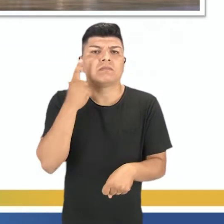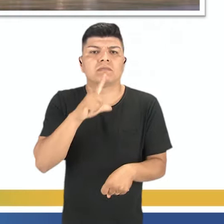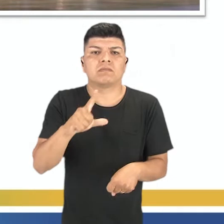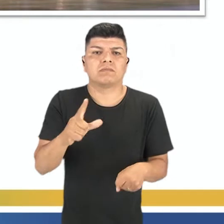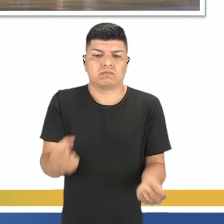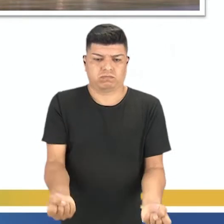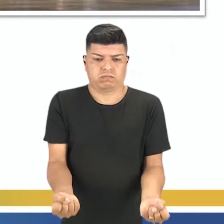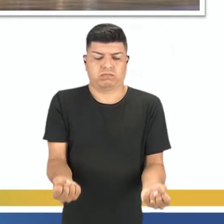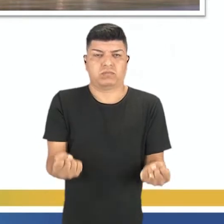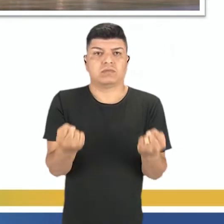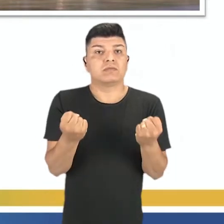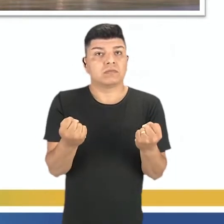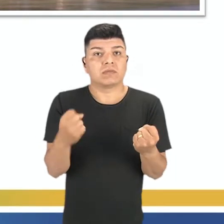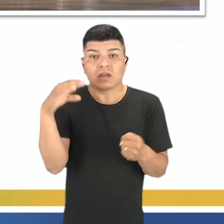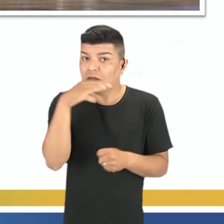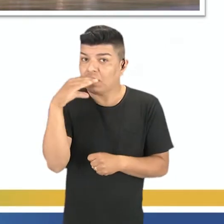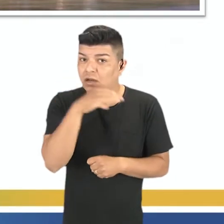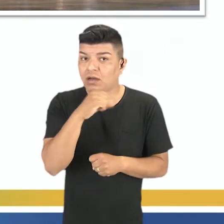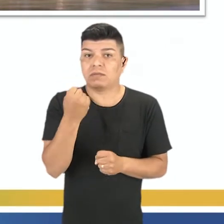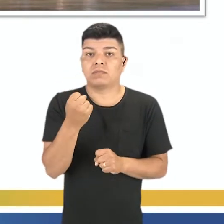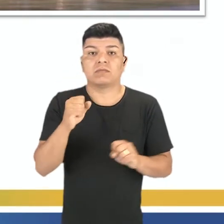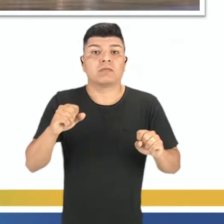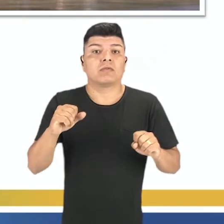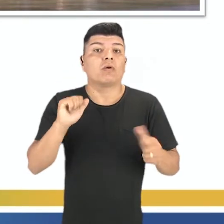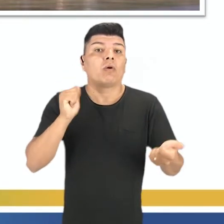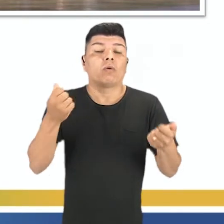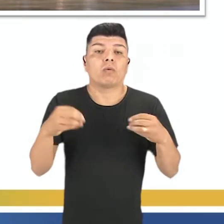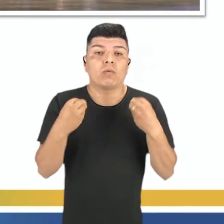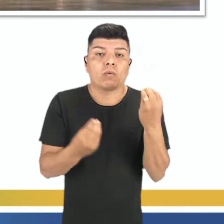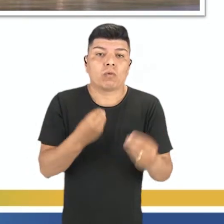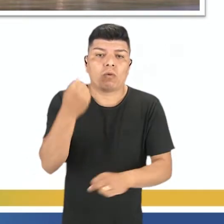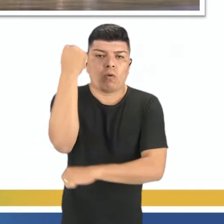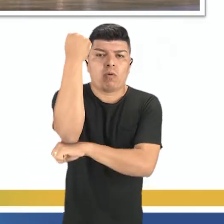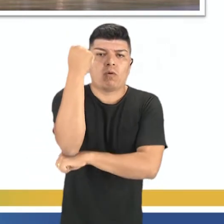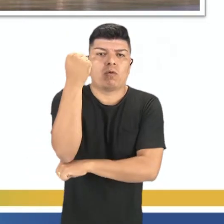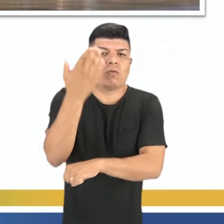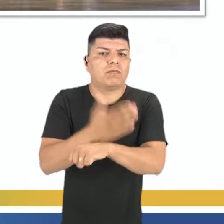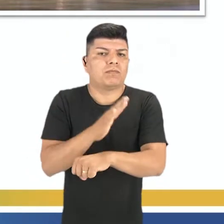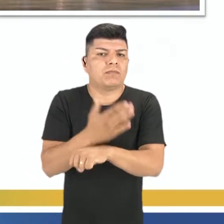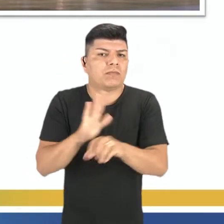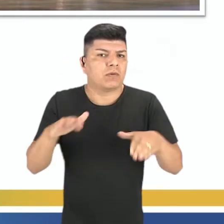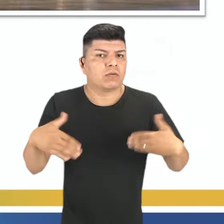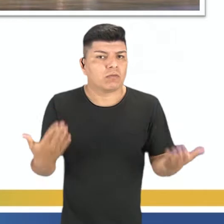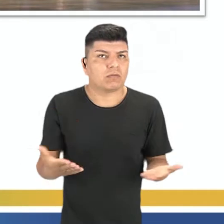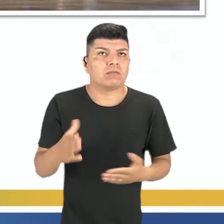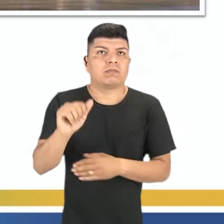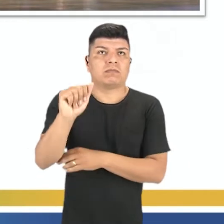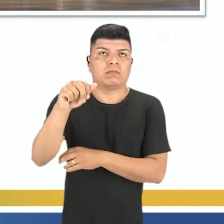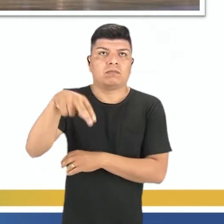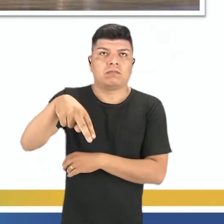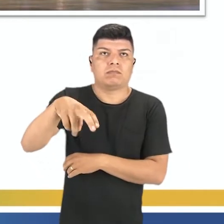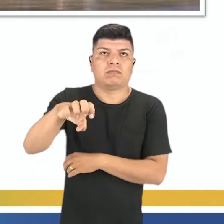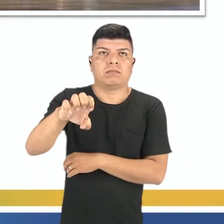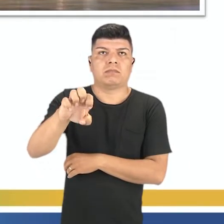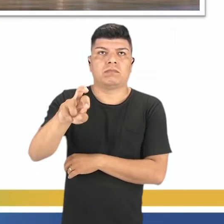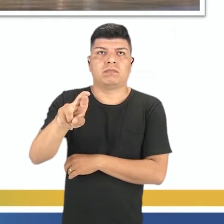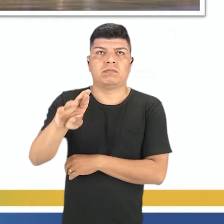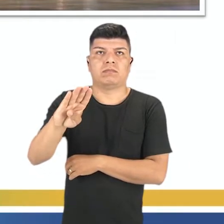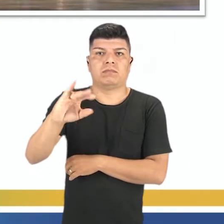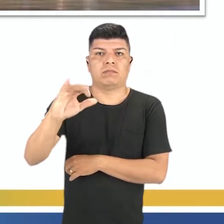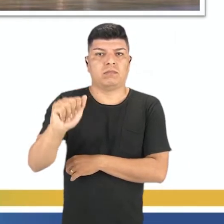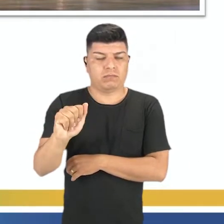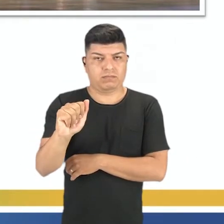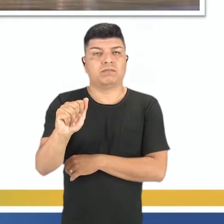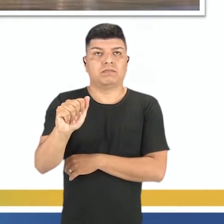Então, qual capacidade que ele desenvolveu? Qual resistência ele treinou? A resistência anaeróbica. Então, provas de velocidade de 100